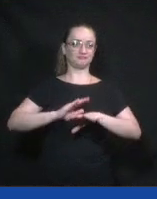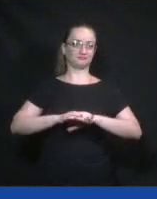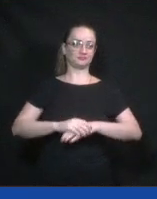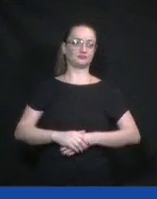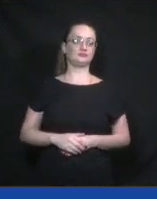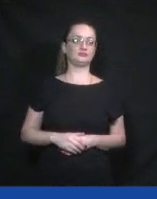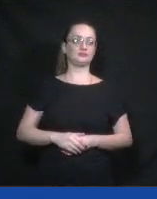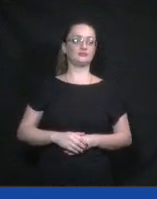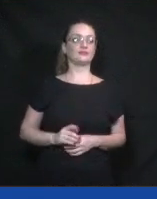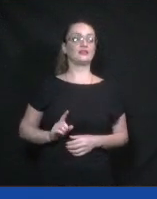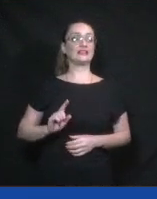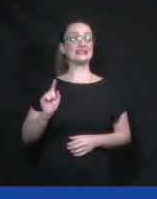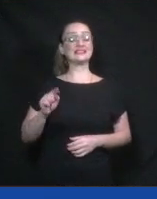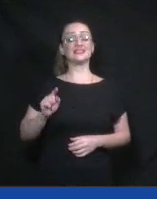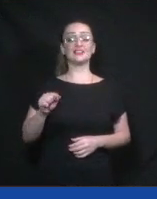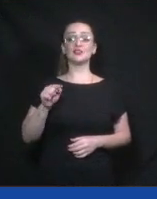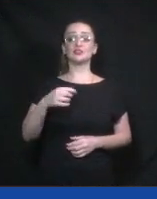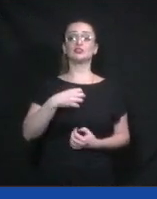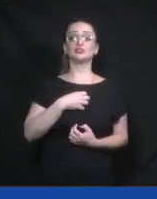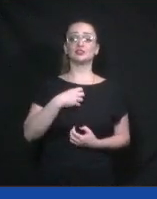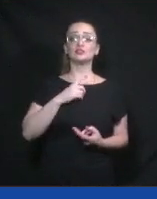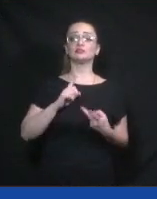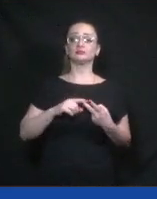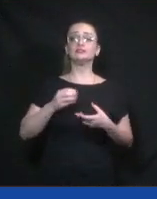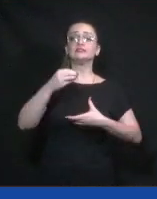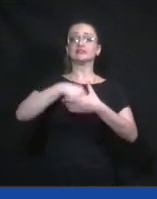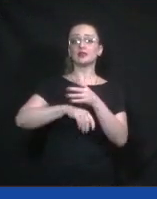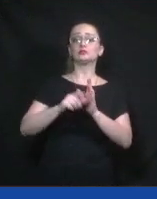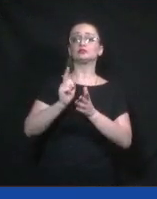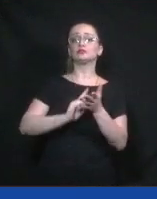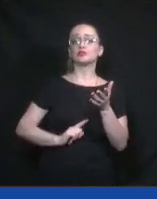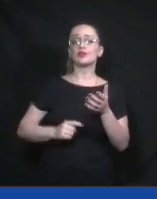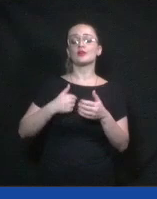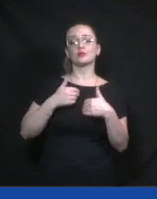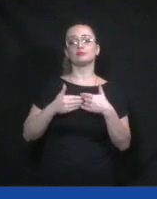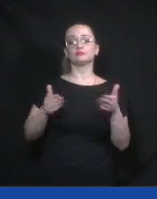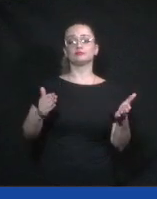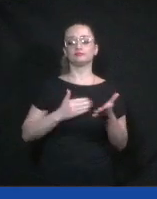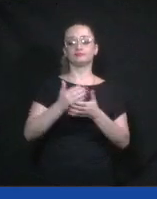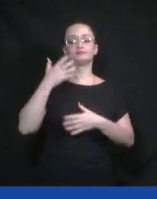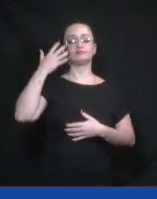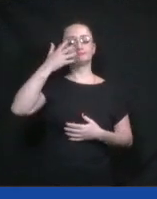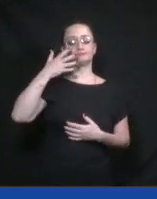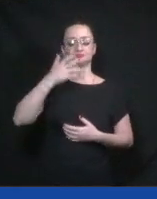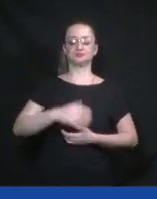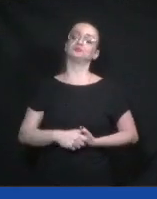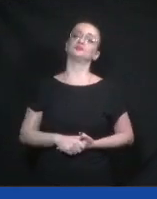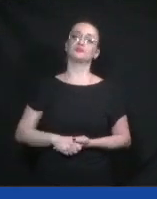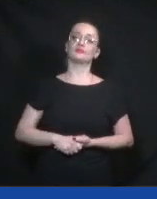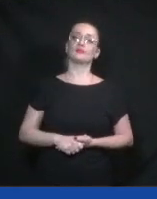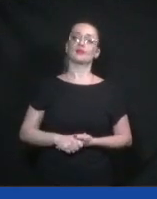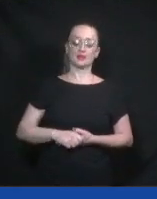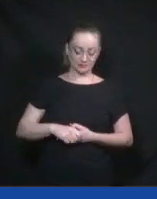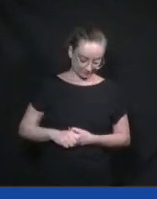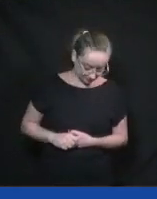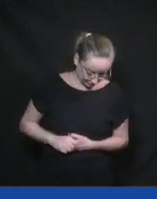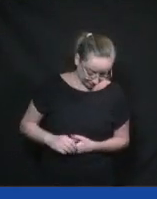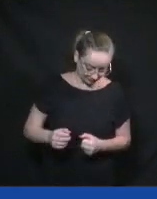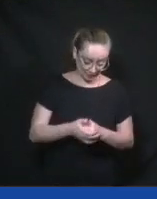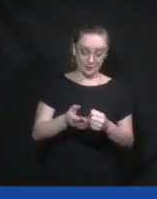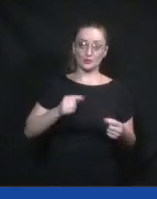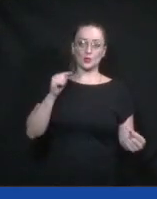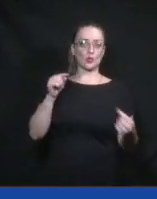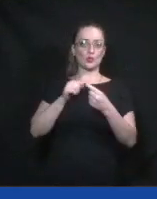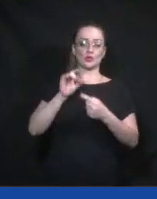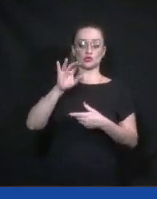fazer e esse é um segundo aspecto dentro desse diagnóstico com qual eu abro aqui a minha fala democracia não tem a ver só